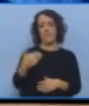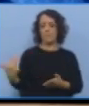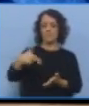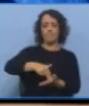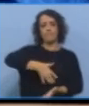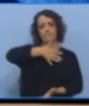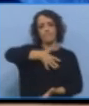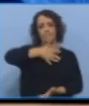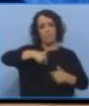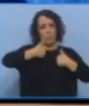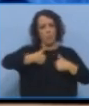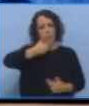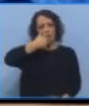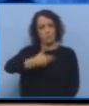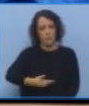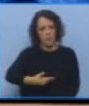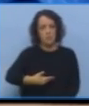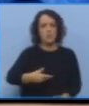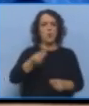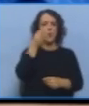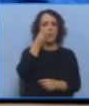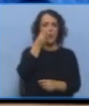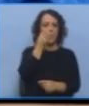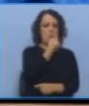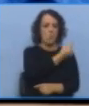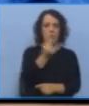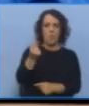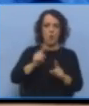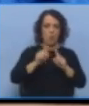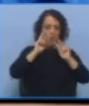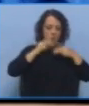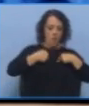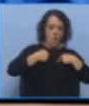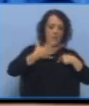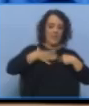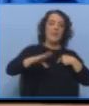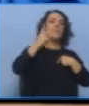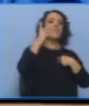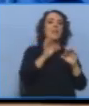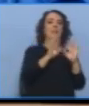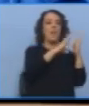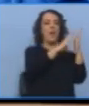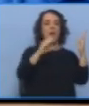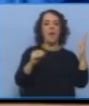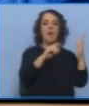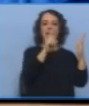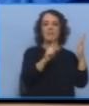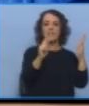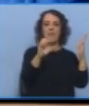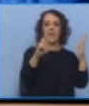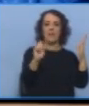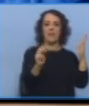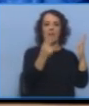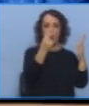pessoas, de como é que esta consciência de querer viver, um pouco como Zaqueu, subiu à árvore e transformou a sua